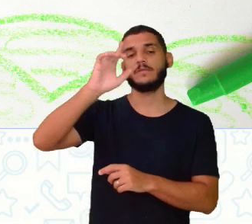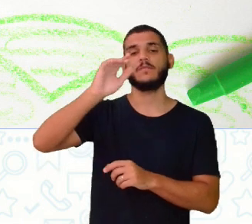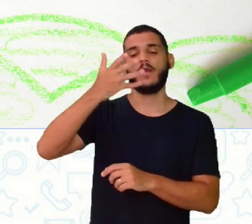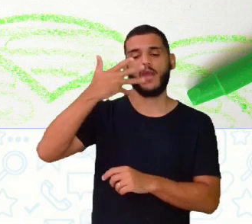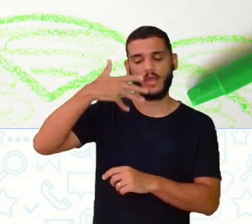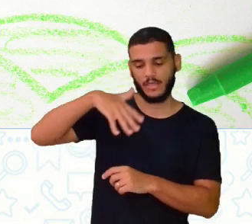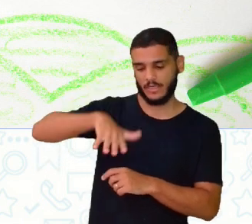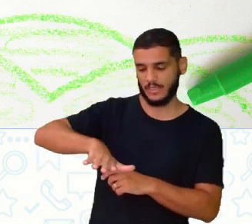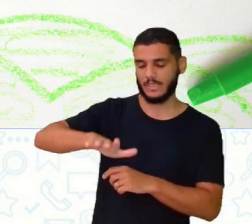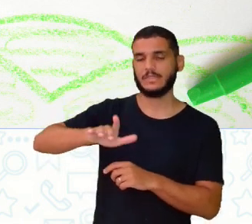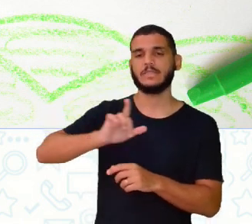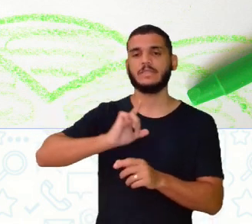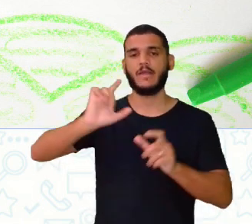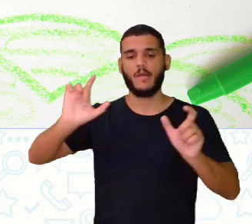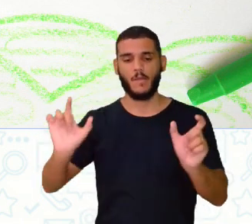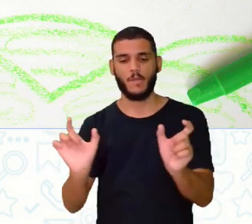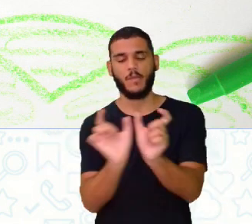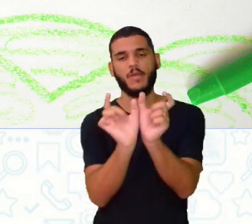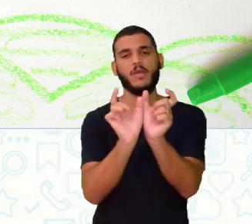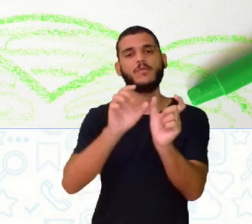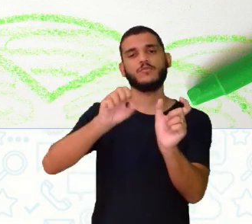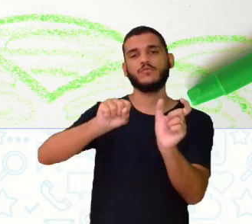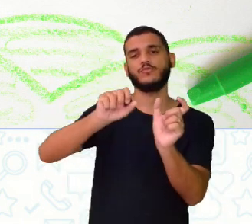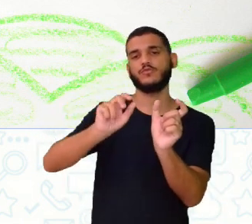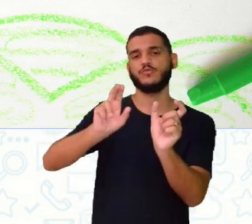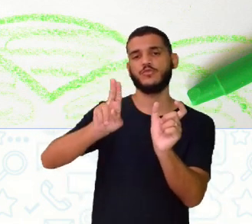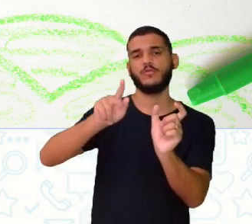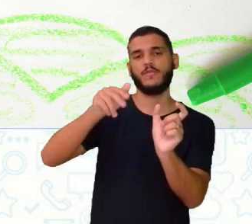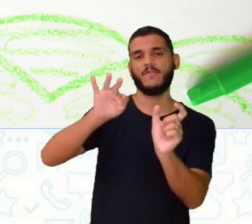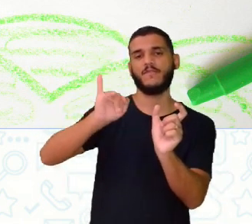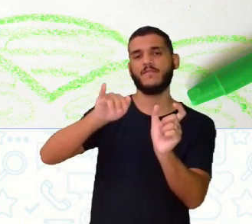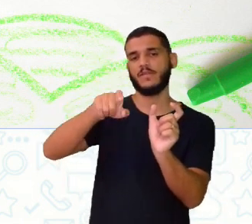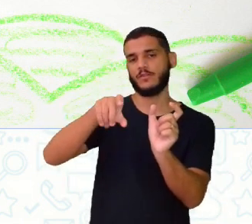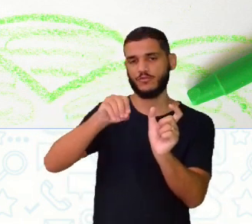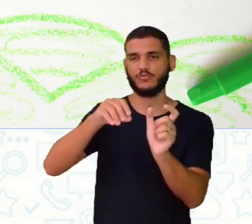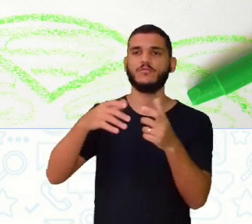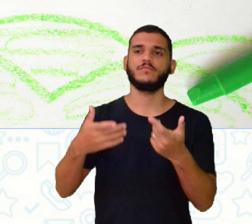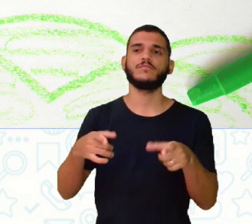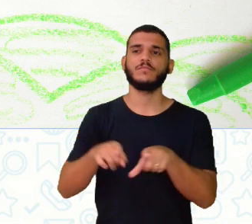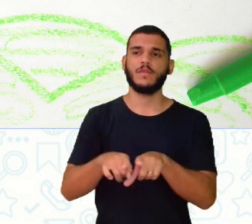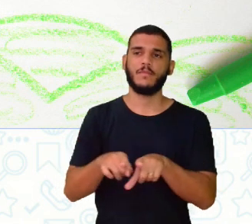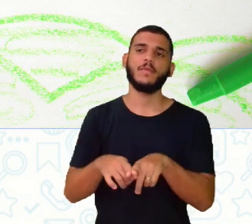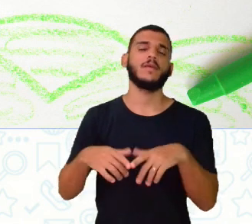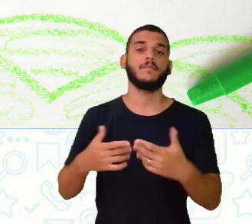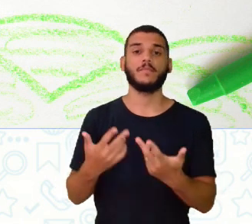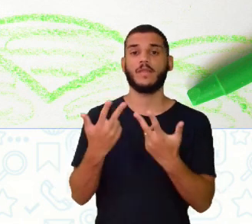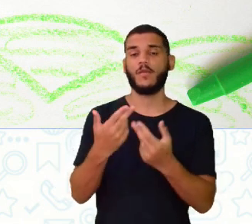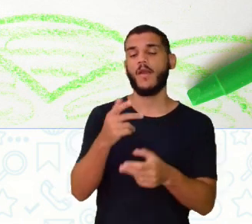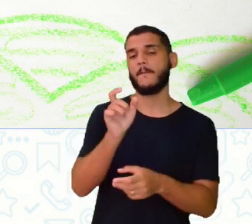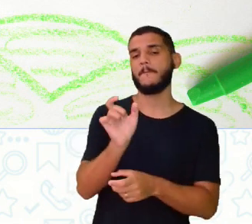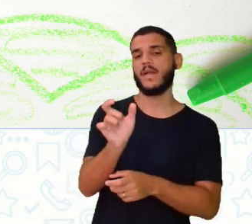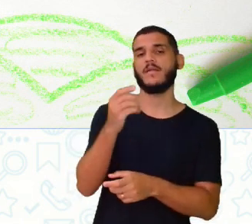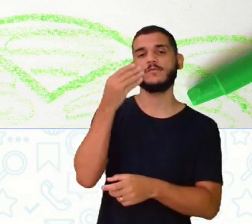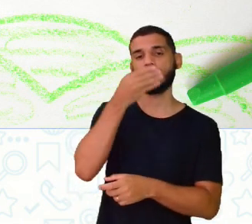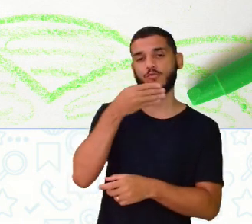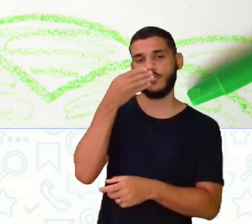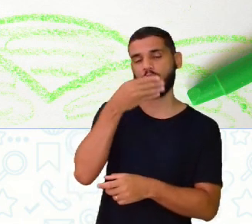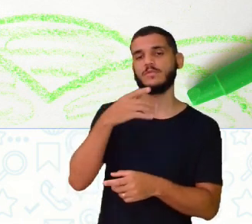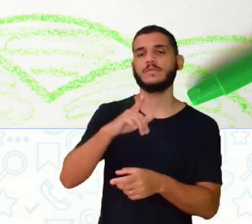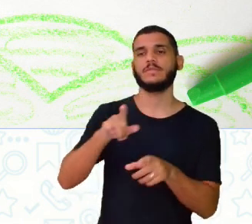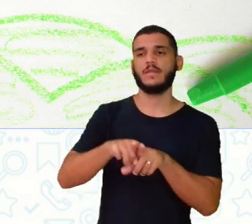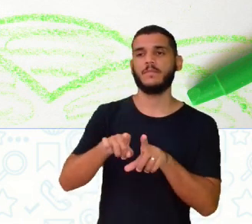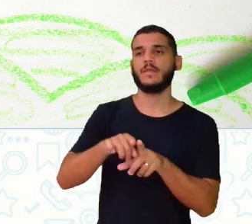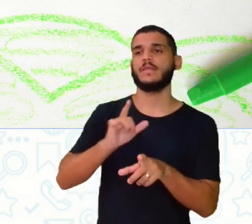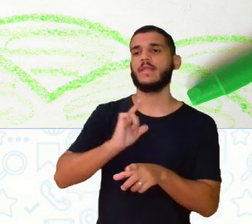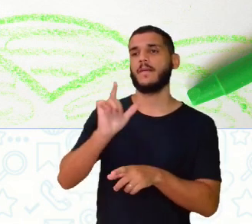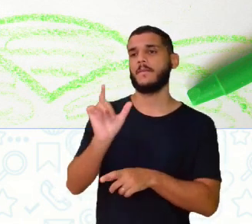não é? Eia, não é? Como acontece em doce, não é? Doce, nós temos a palavra doceira.